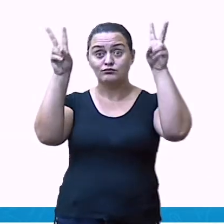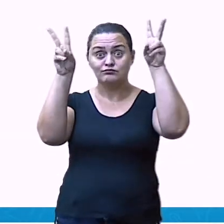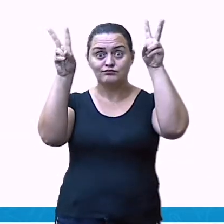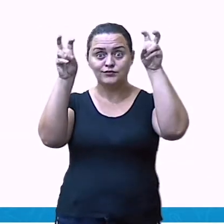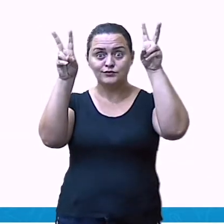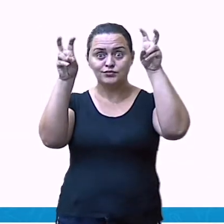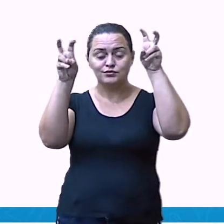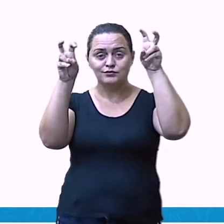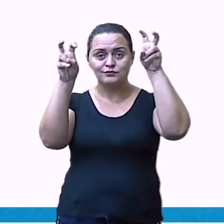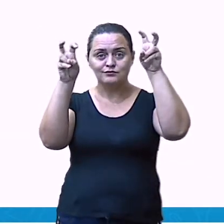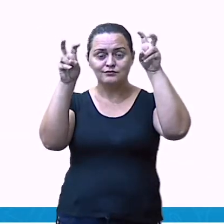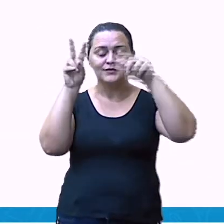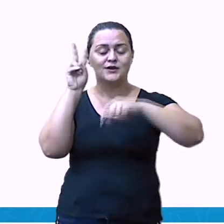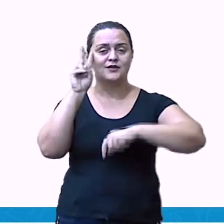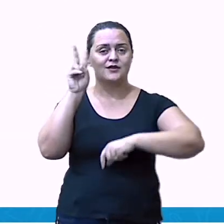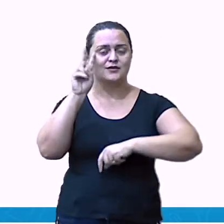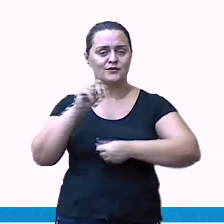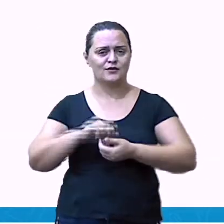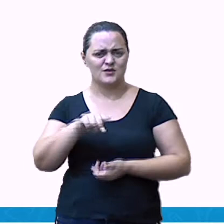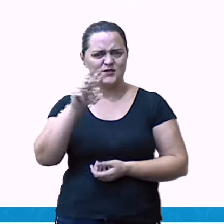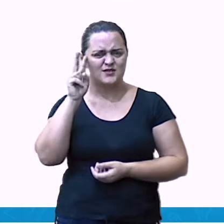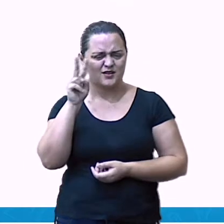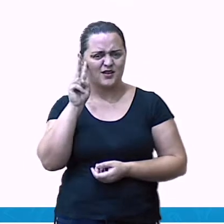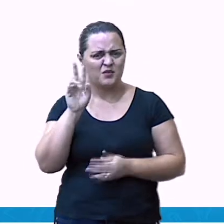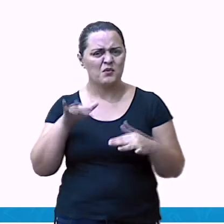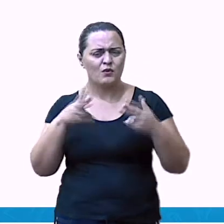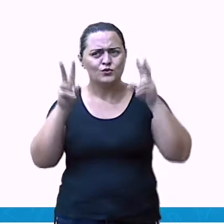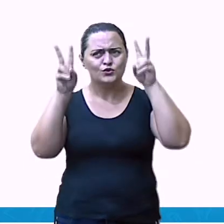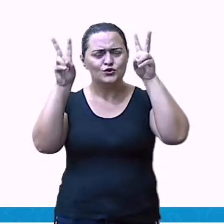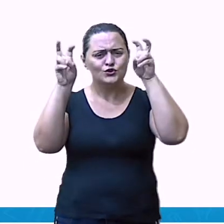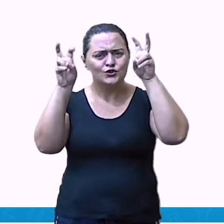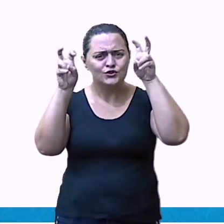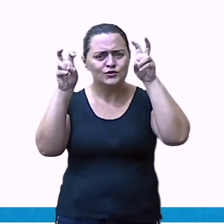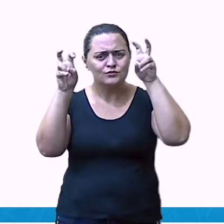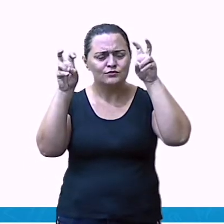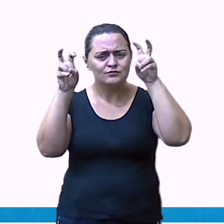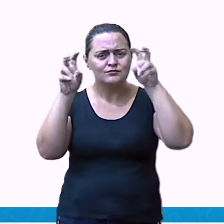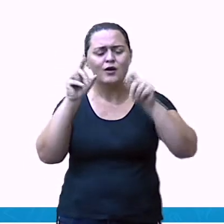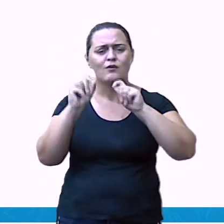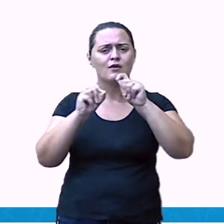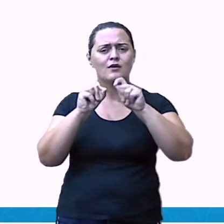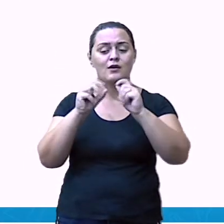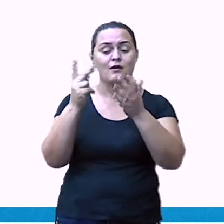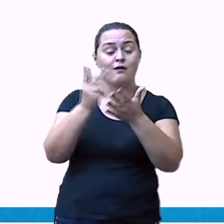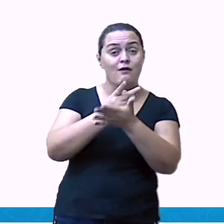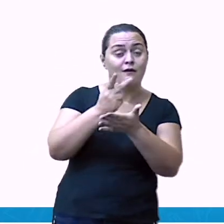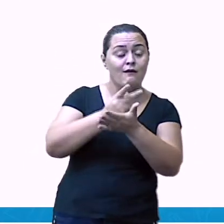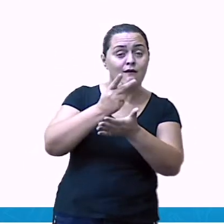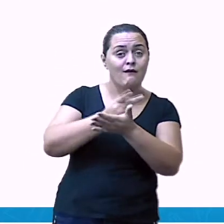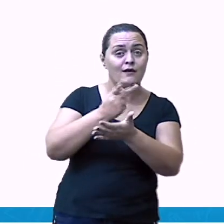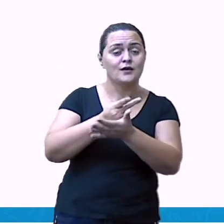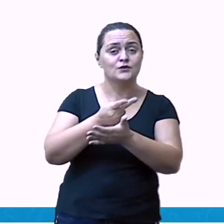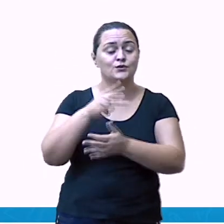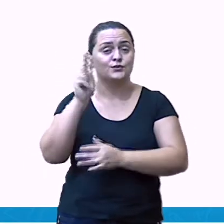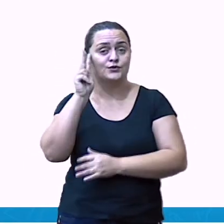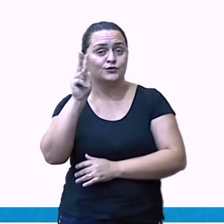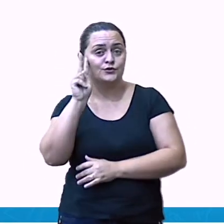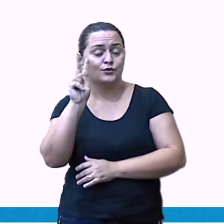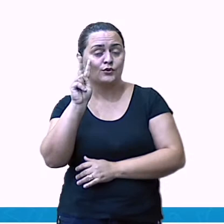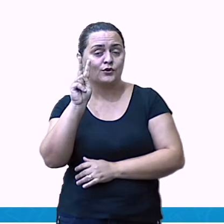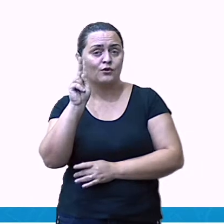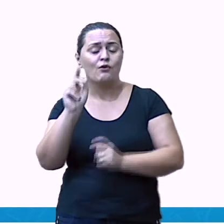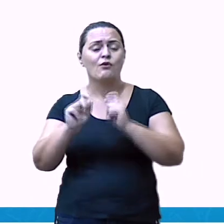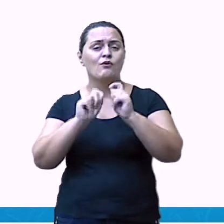história? Se lembra do título da história, que é Errando Histórias? Qual a relação